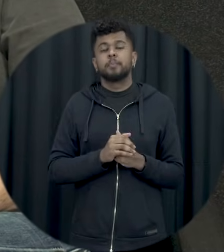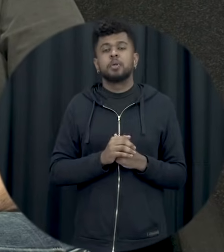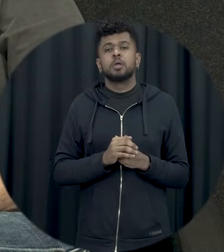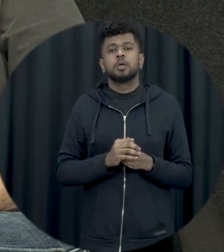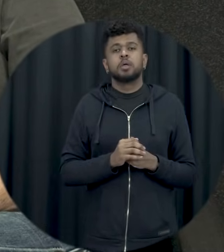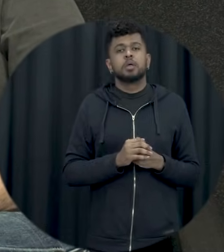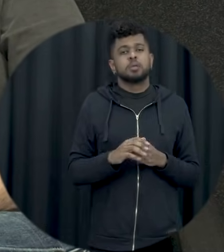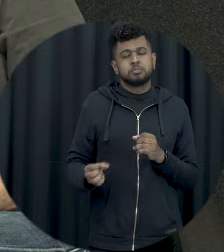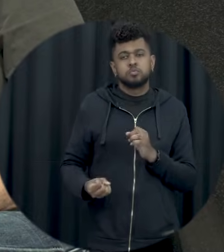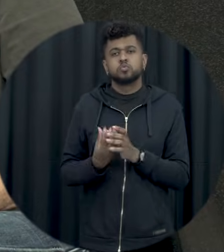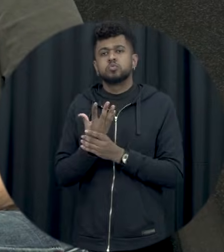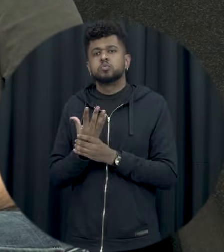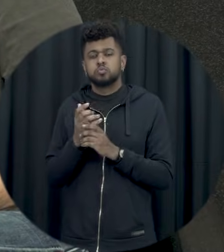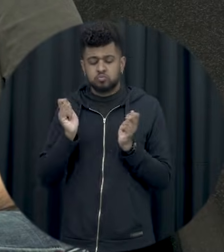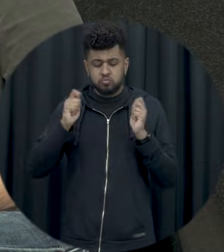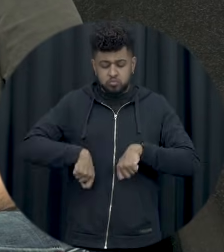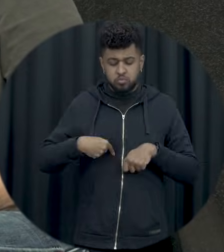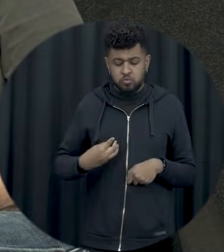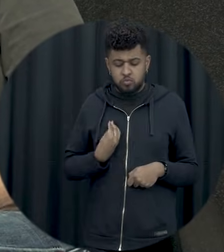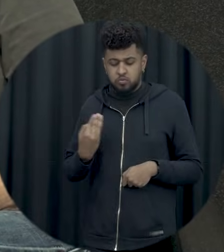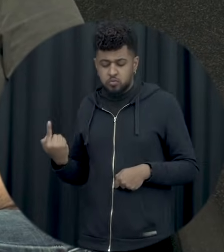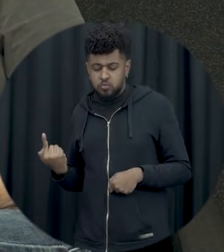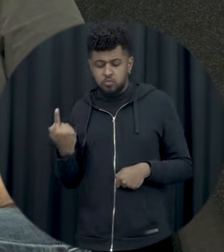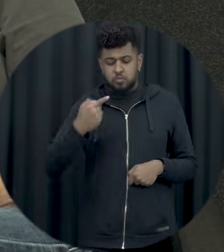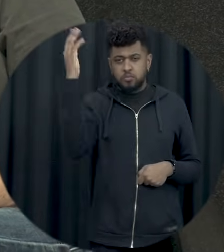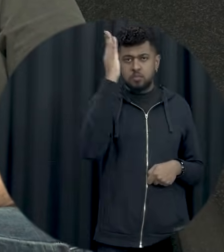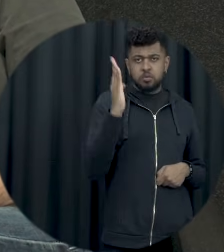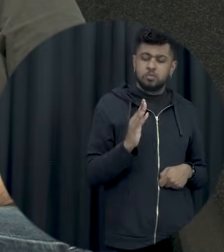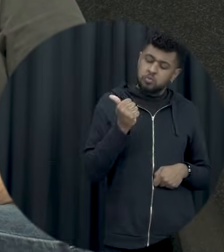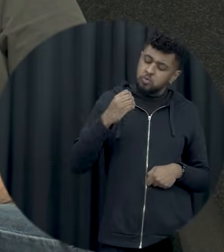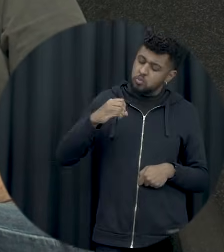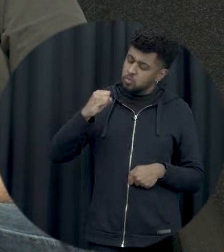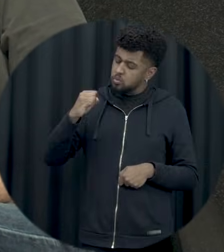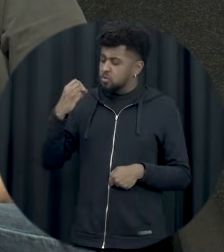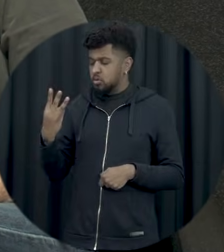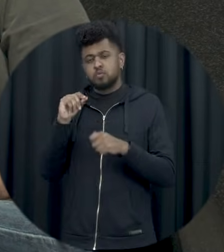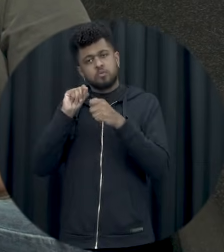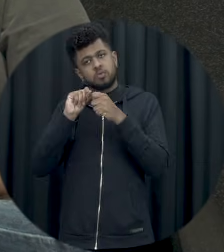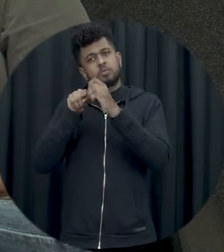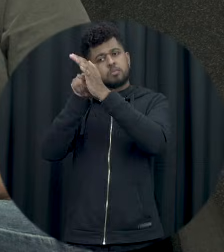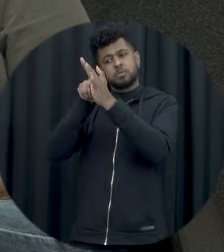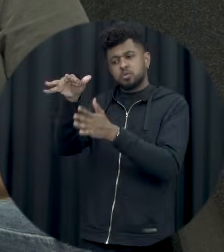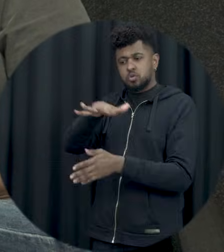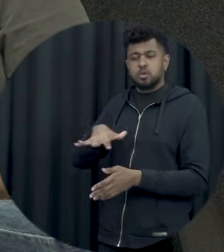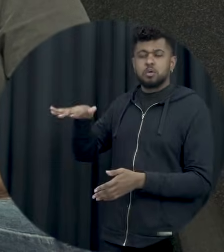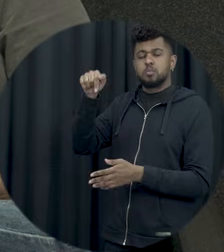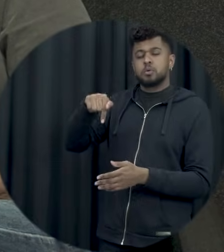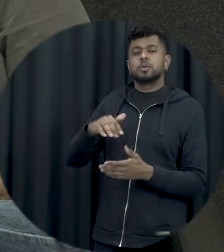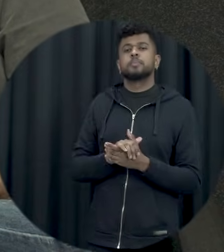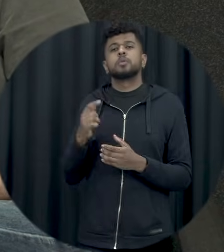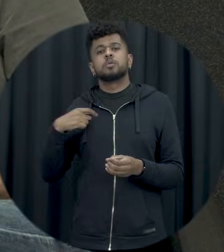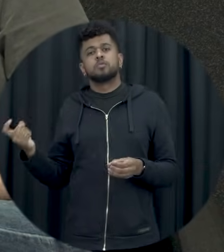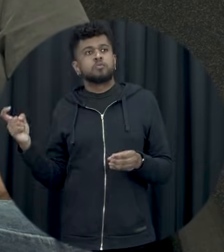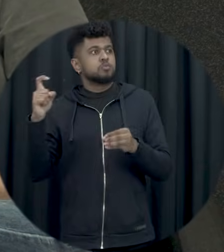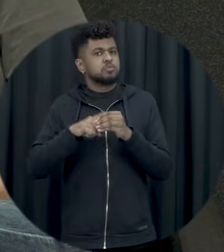Isso possibilitou que eu viesse ao Brasil, em 83, pela primeira vez, fazer uma pesquisa de campo. Voltei carregado